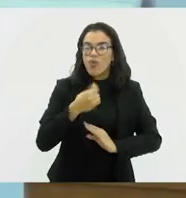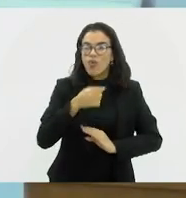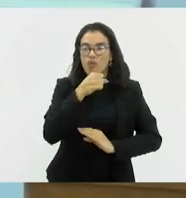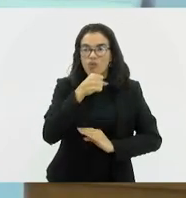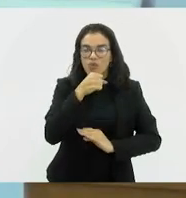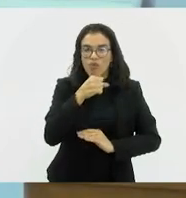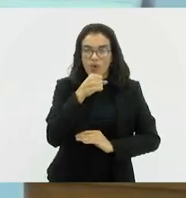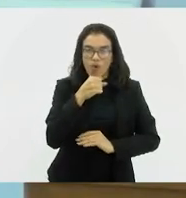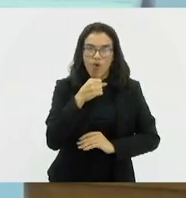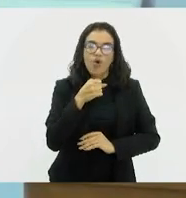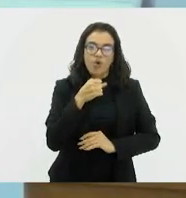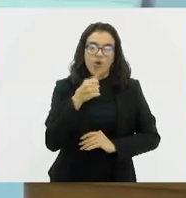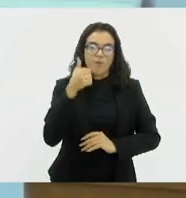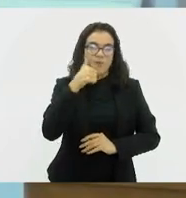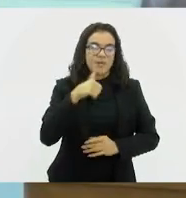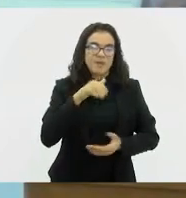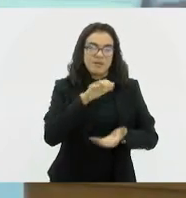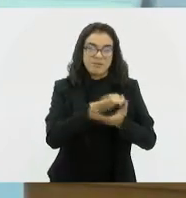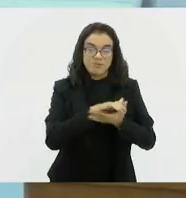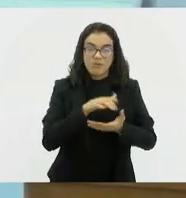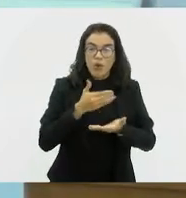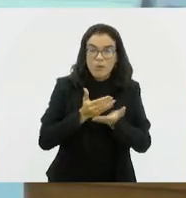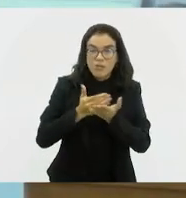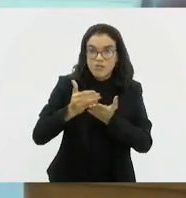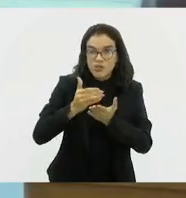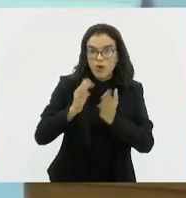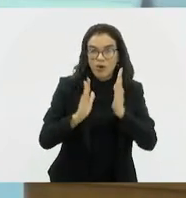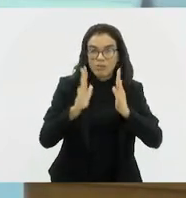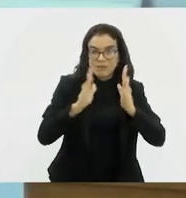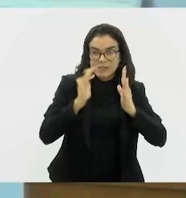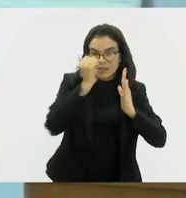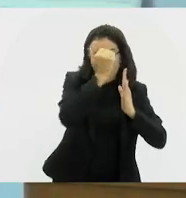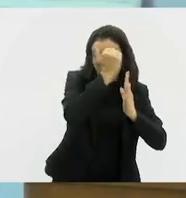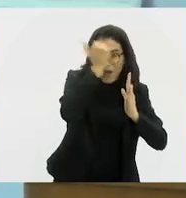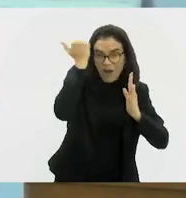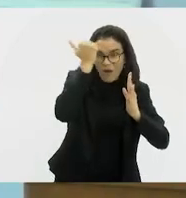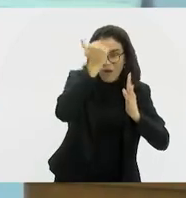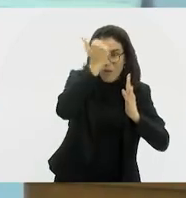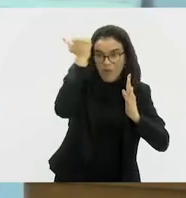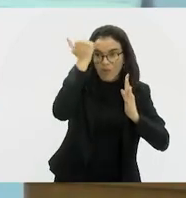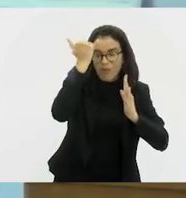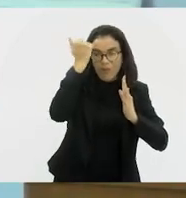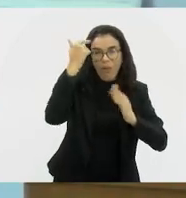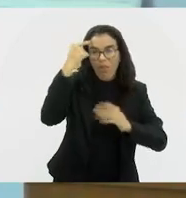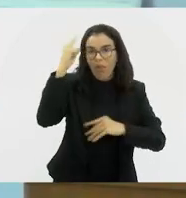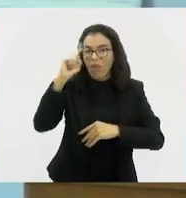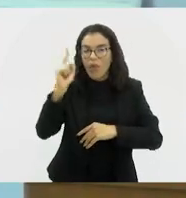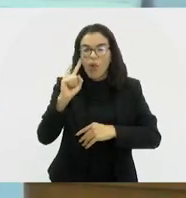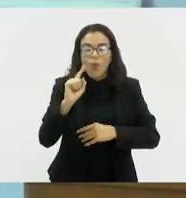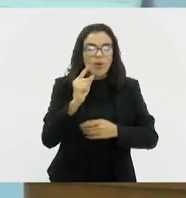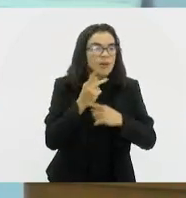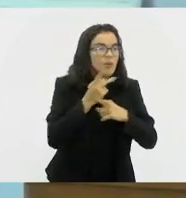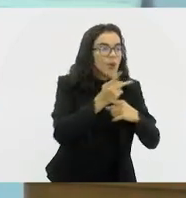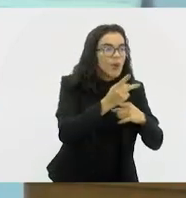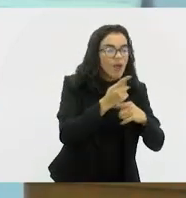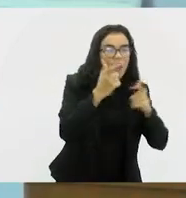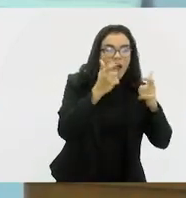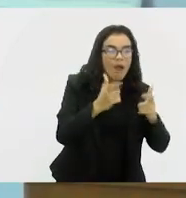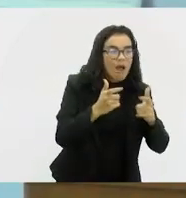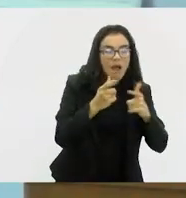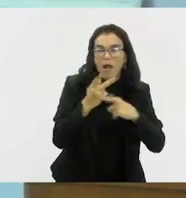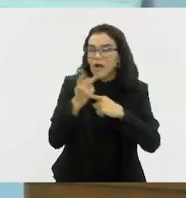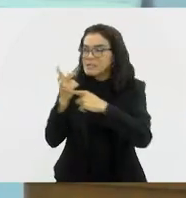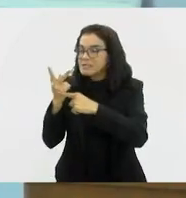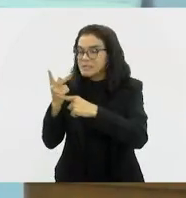quando iniciou o Alzheimer nele, que não sabia o que fazer, o que procurar. Mas, graças a Deus,